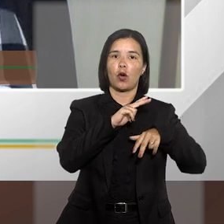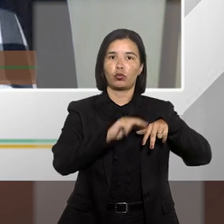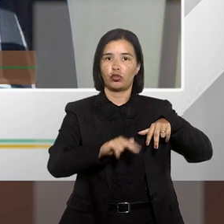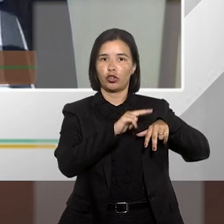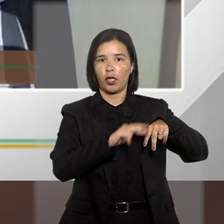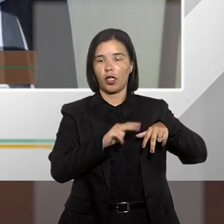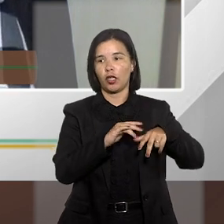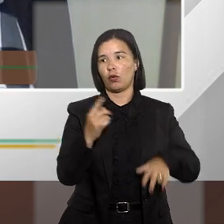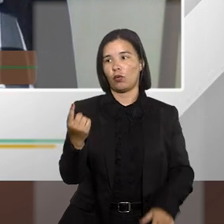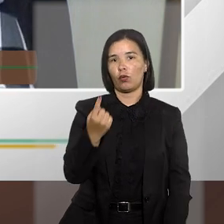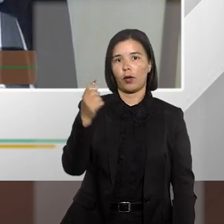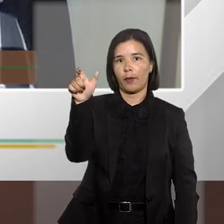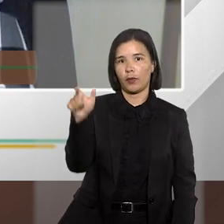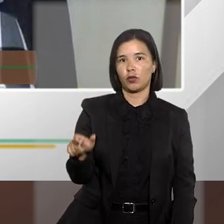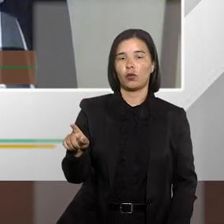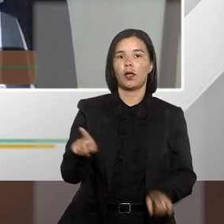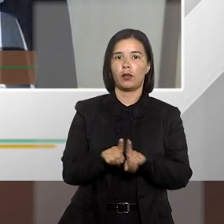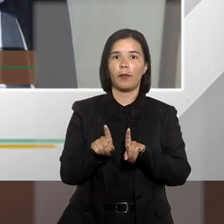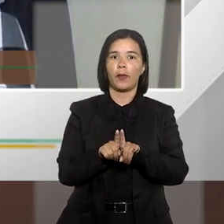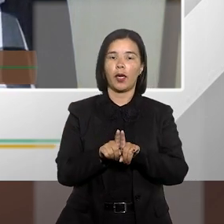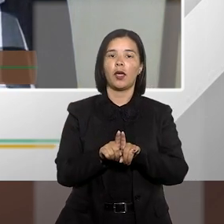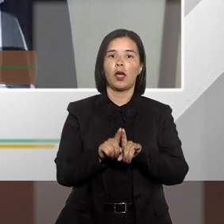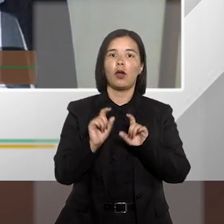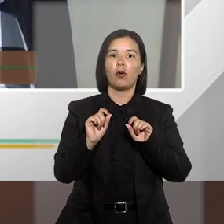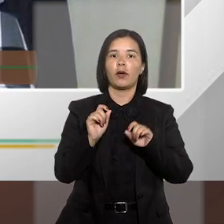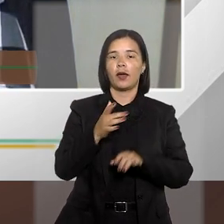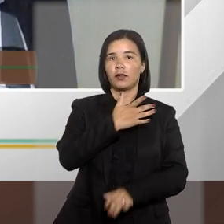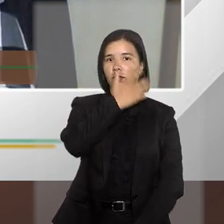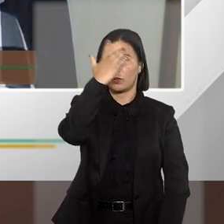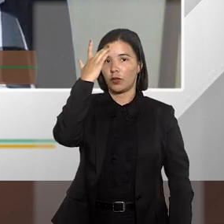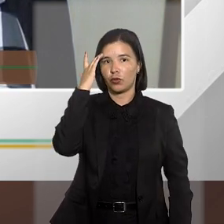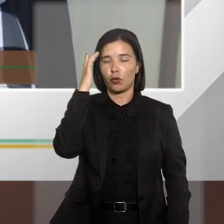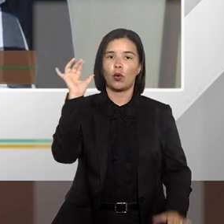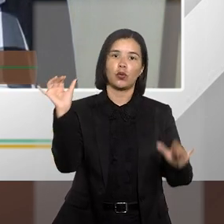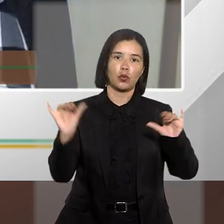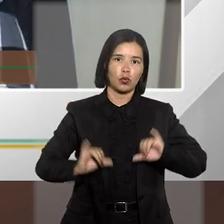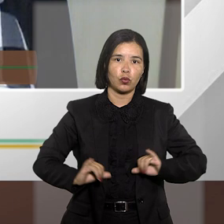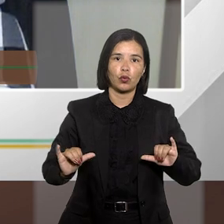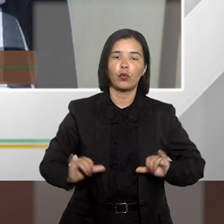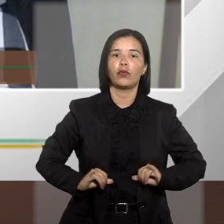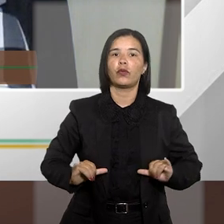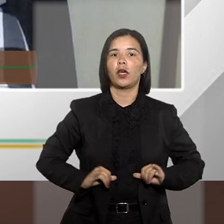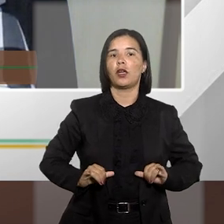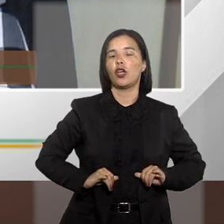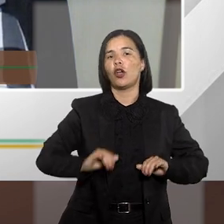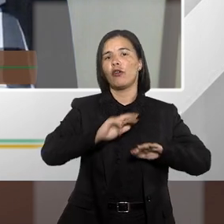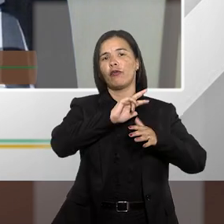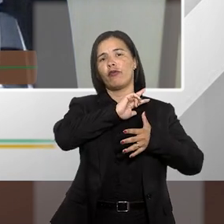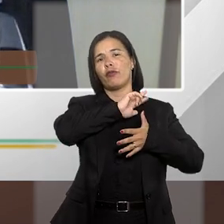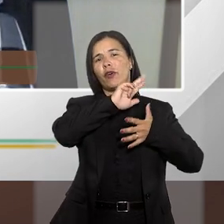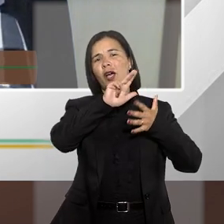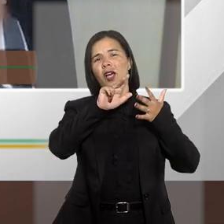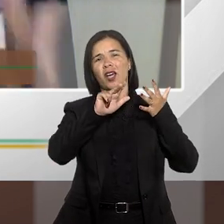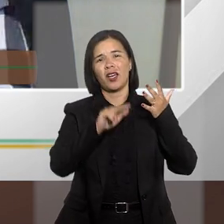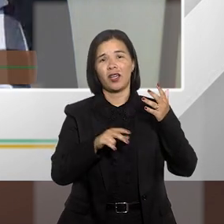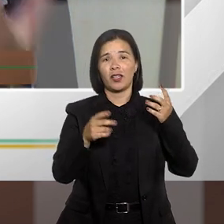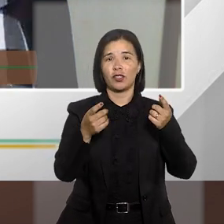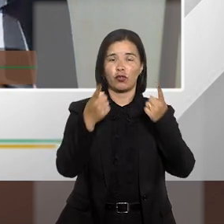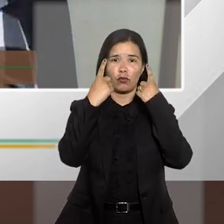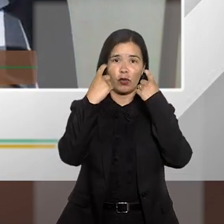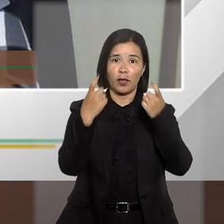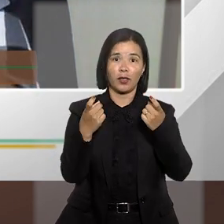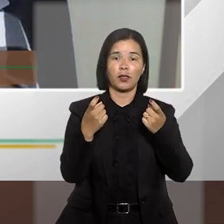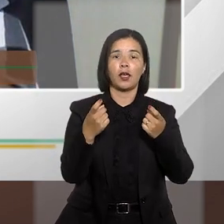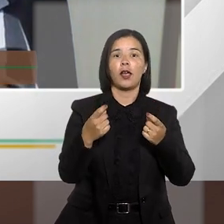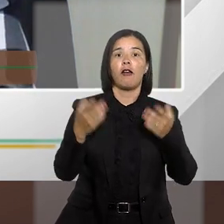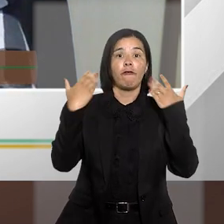enquanto indivíduo, que vai levar essas pessoas a sofrer múltiplas formas de violência, desde a física, a